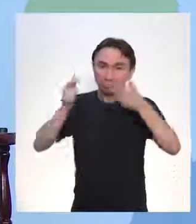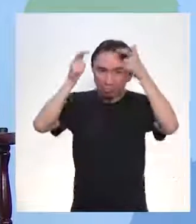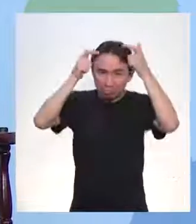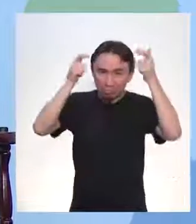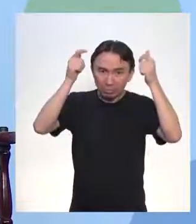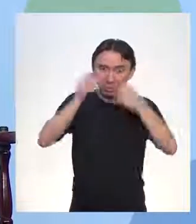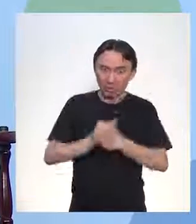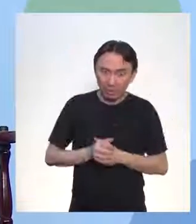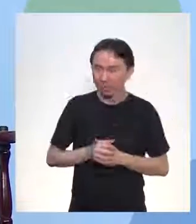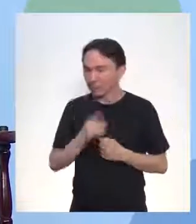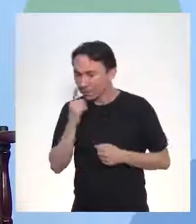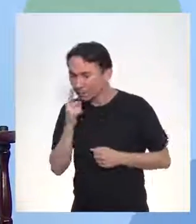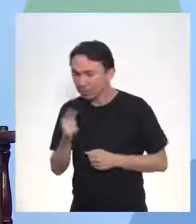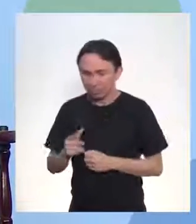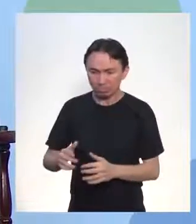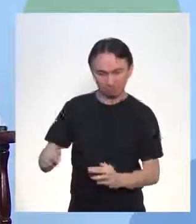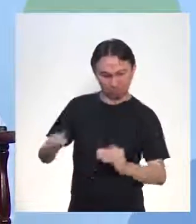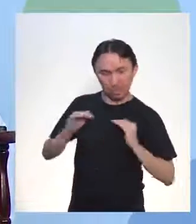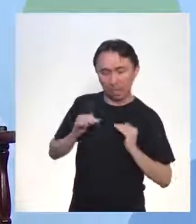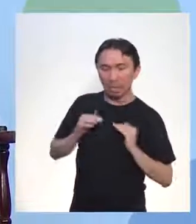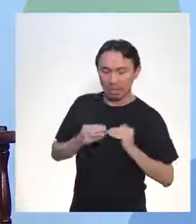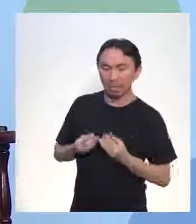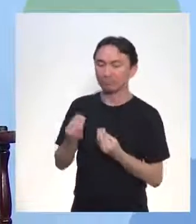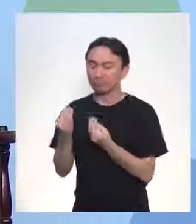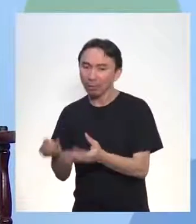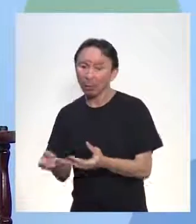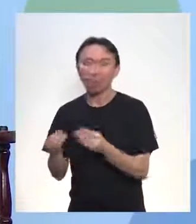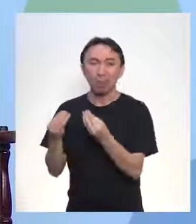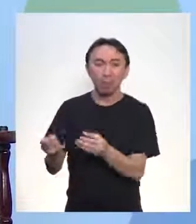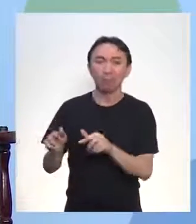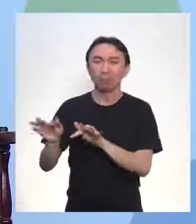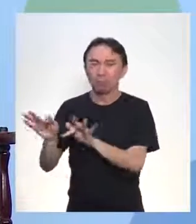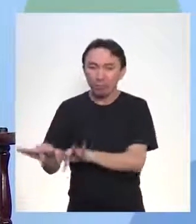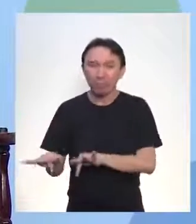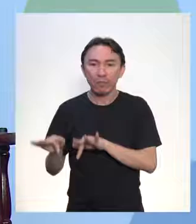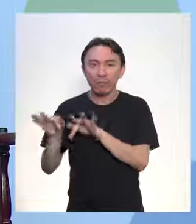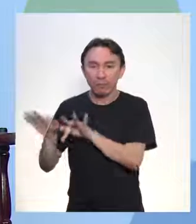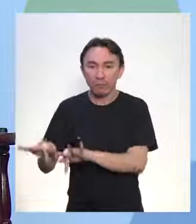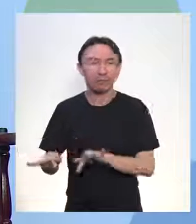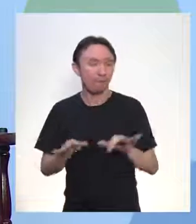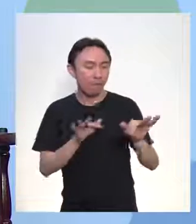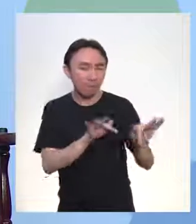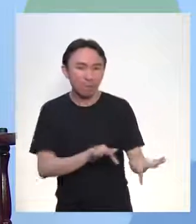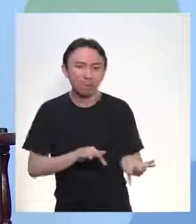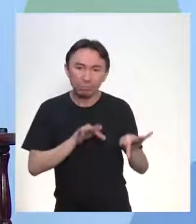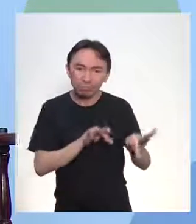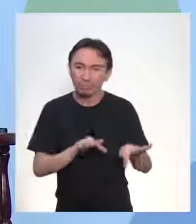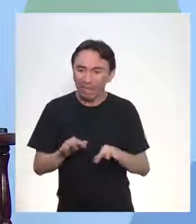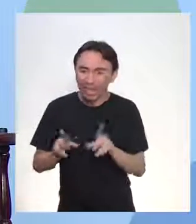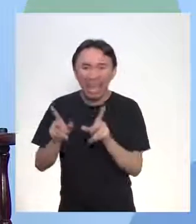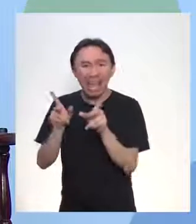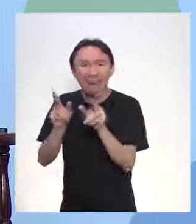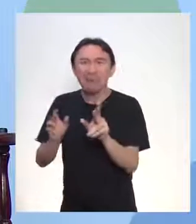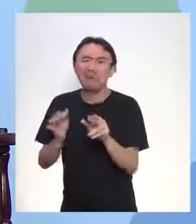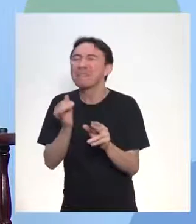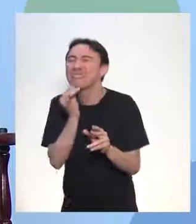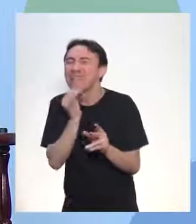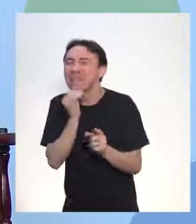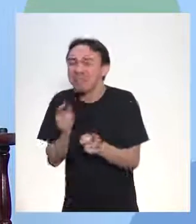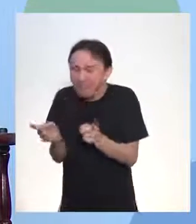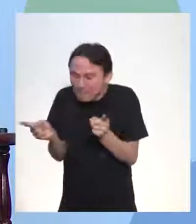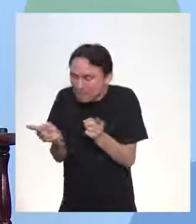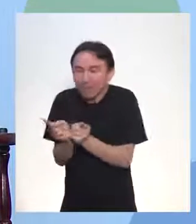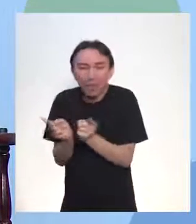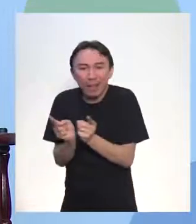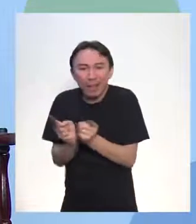e loteava esses feudos. Esses feudos funcionavam como mini-reinados, onde o senhor